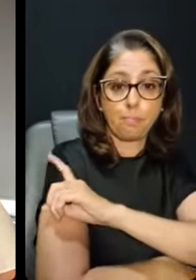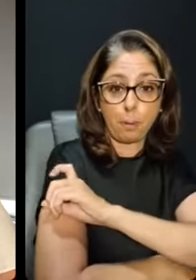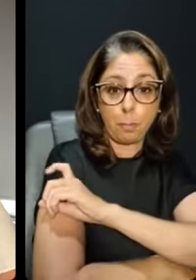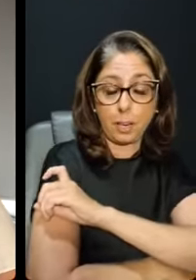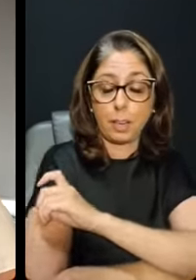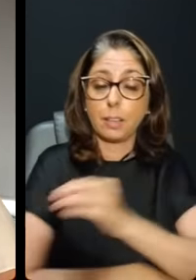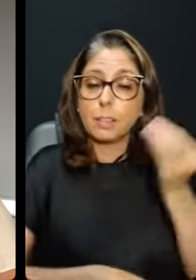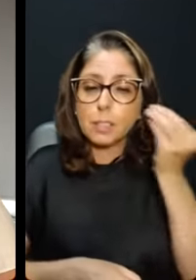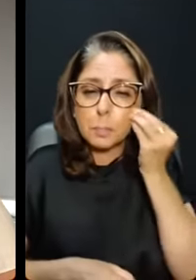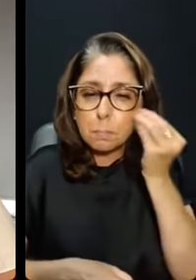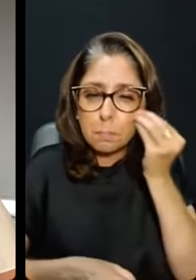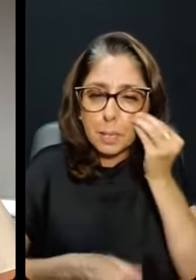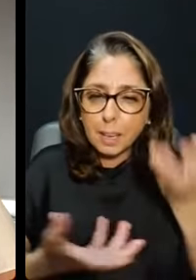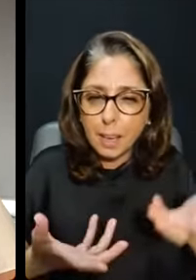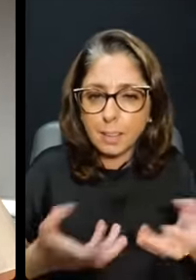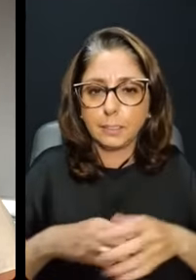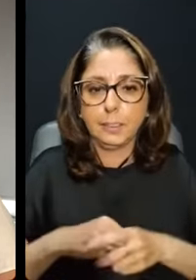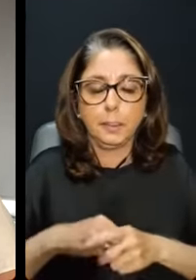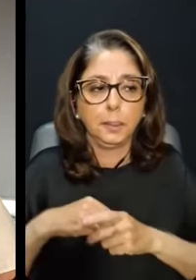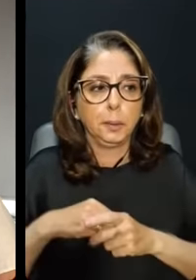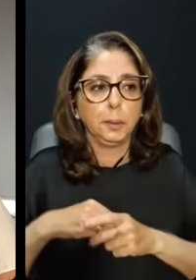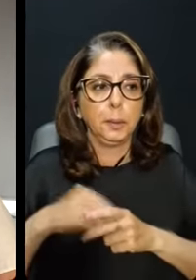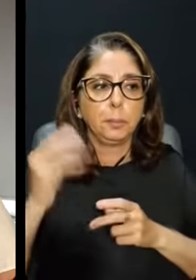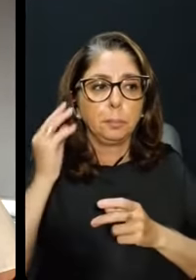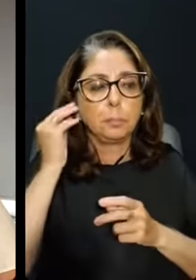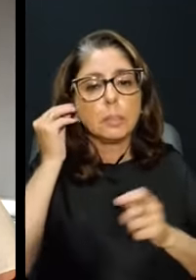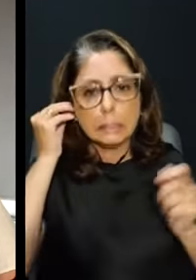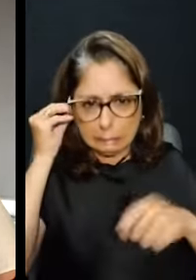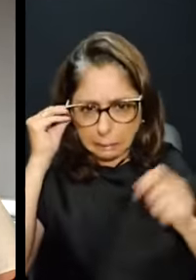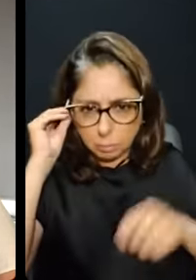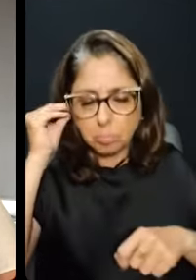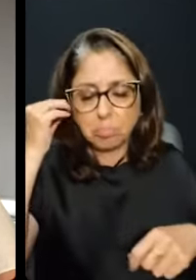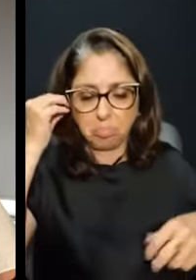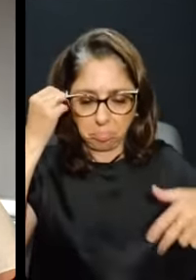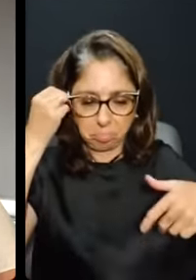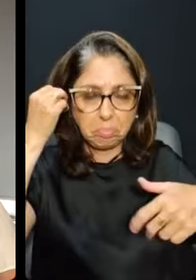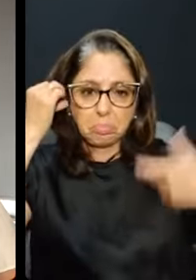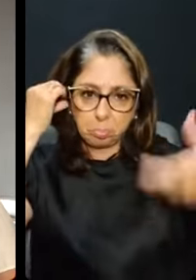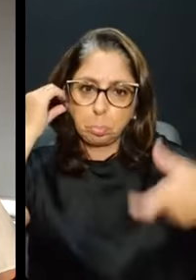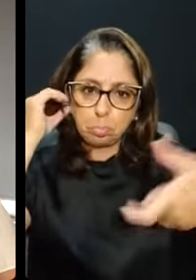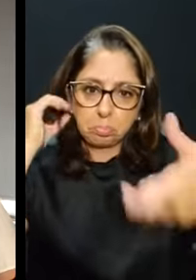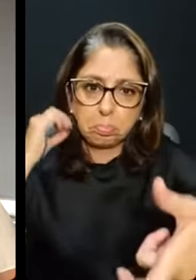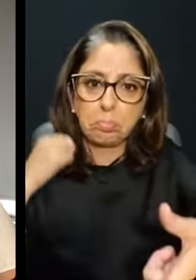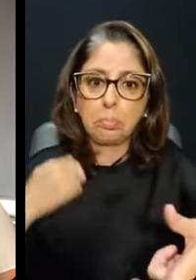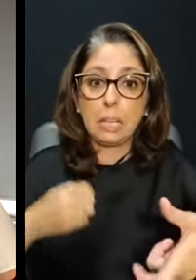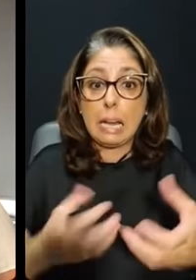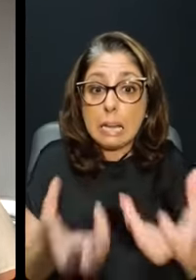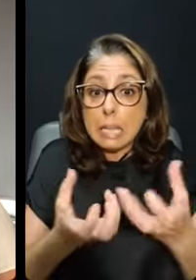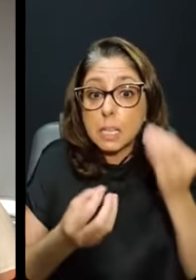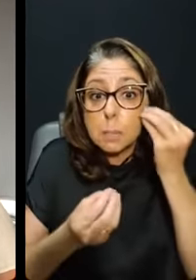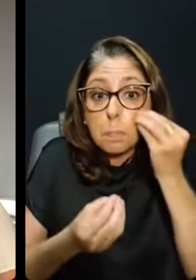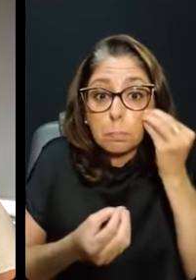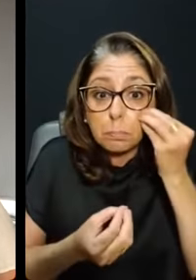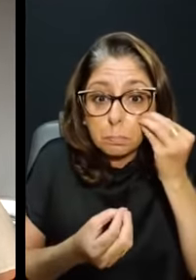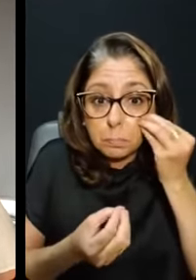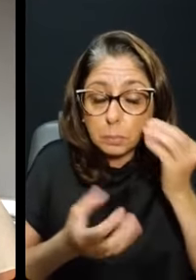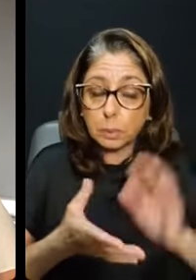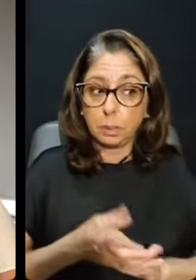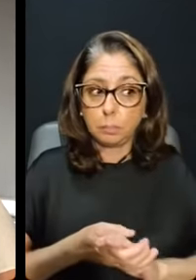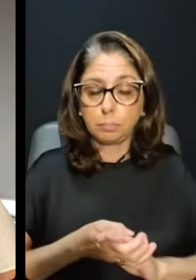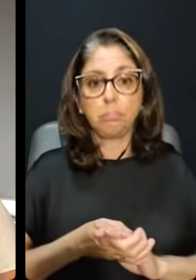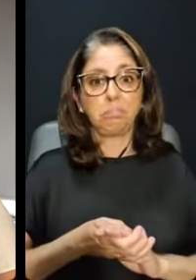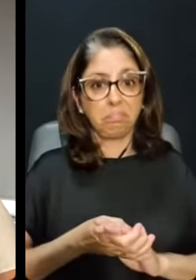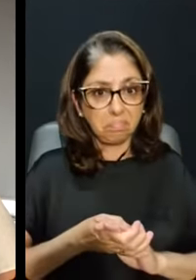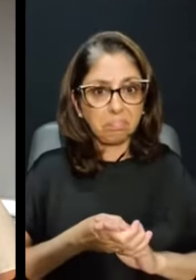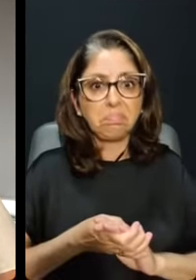assim, esse depoimento é um depoimento que eu levo no meu coração com muito carinho para a vida, porque ali, com esses retornos, a gente percebeu o quanto